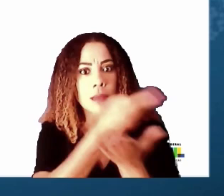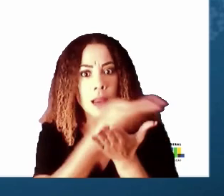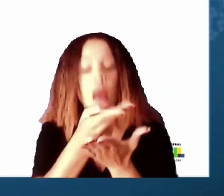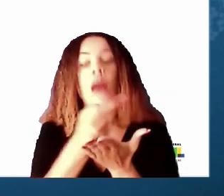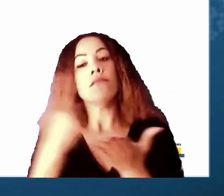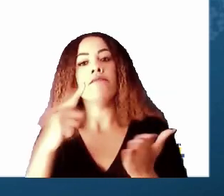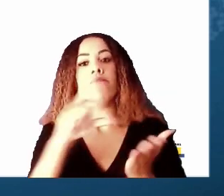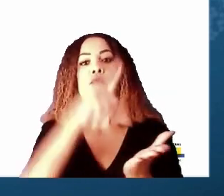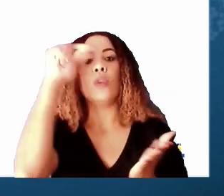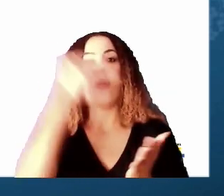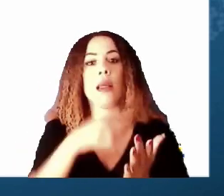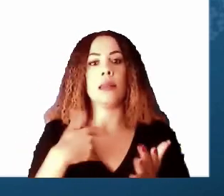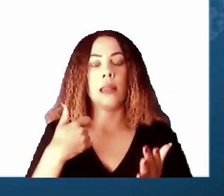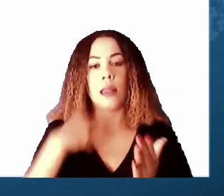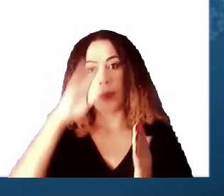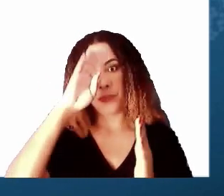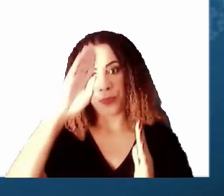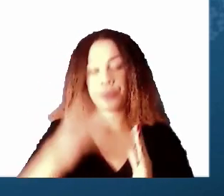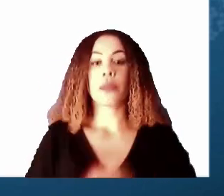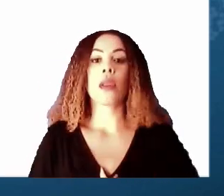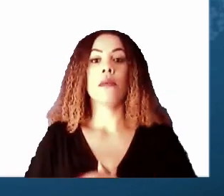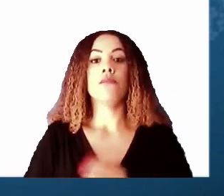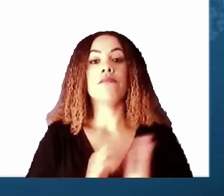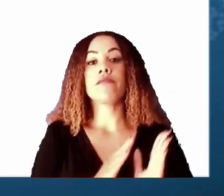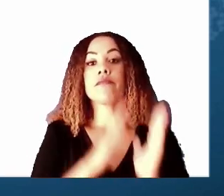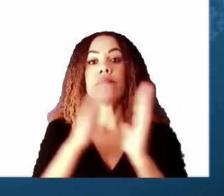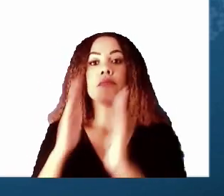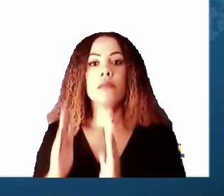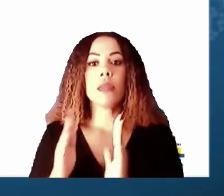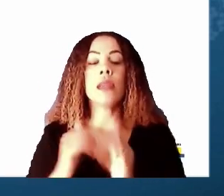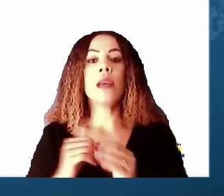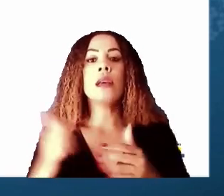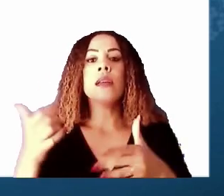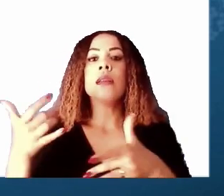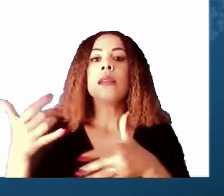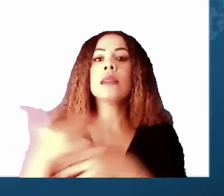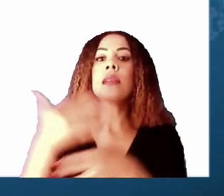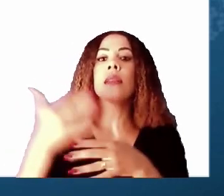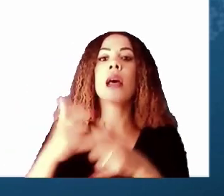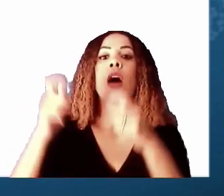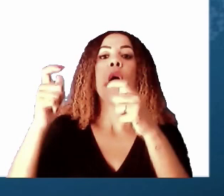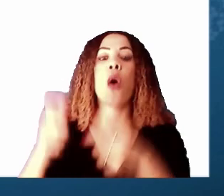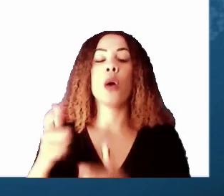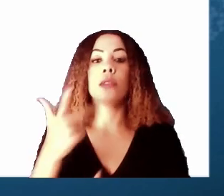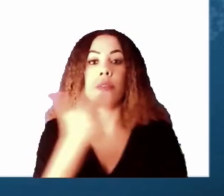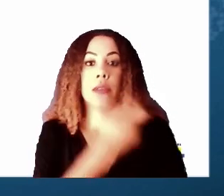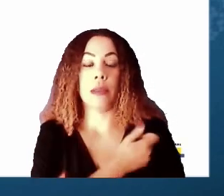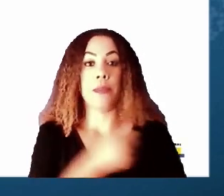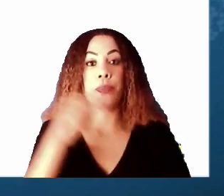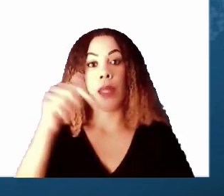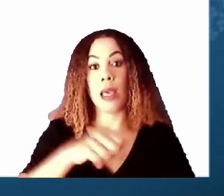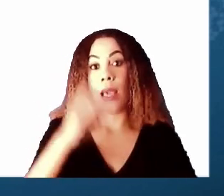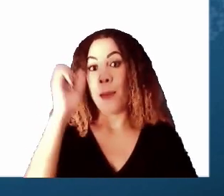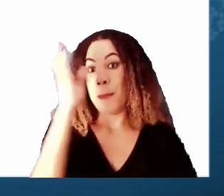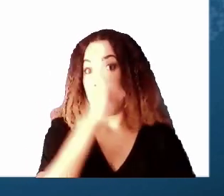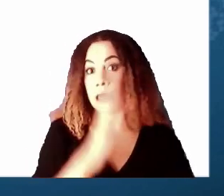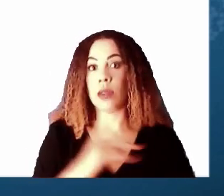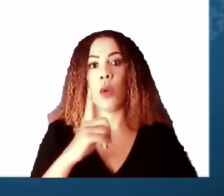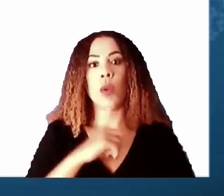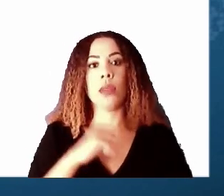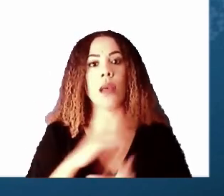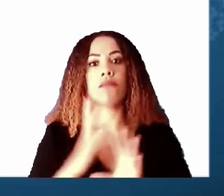cidades vacinar? Então, nós começamos com o seguinte critério. No Brasil, nós temos 177 cidades tidas como prioritárias para dengue.